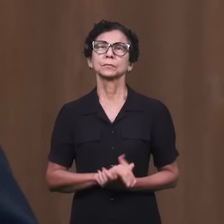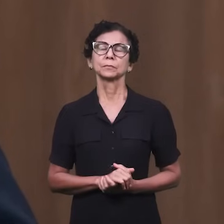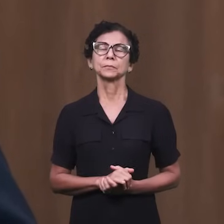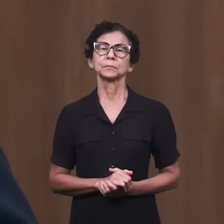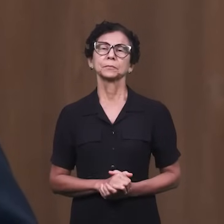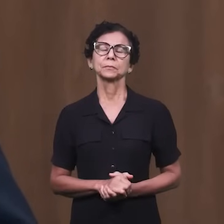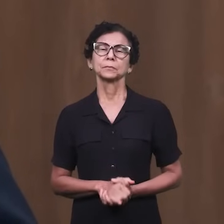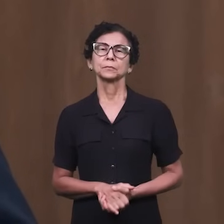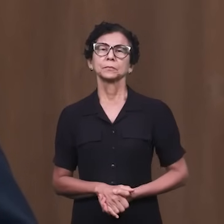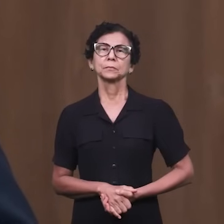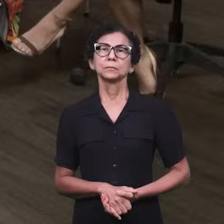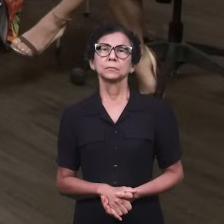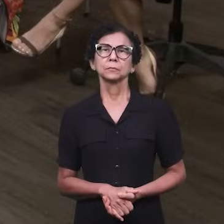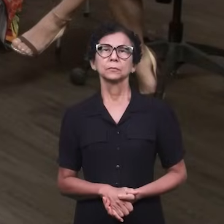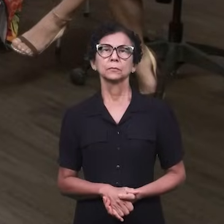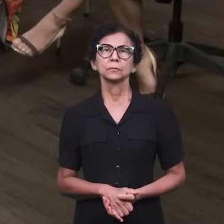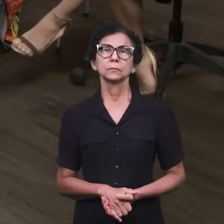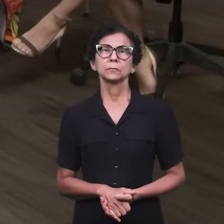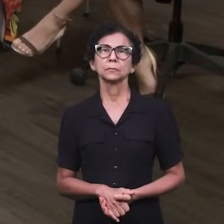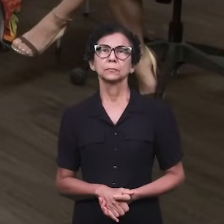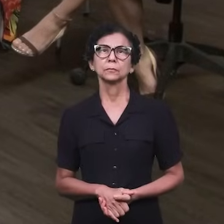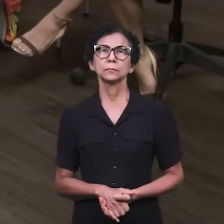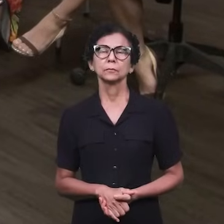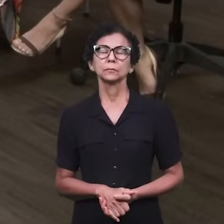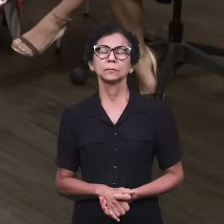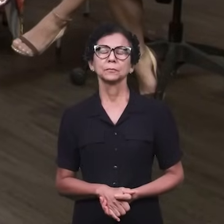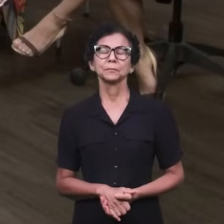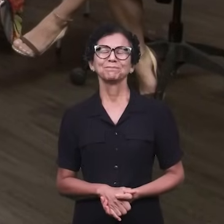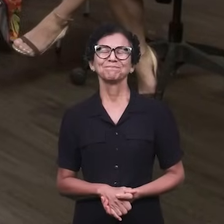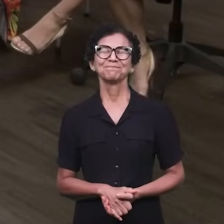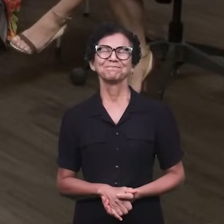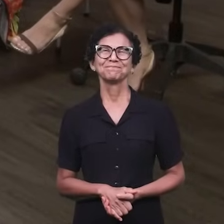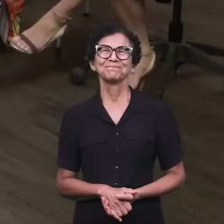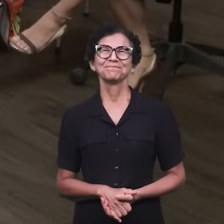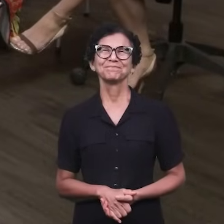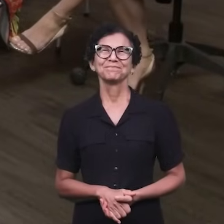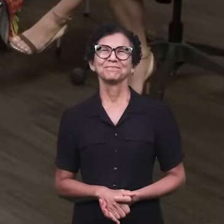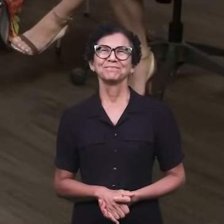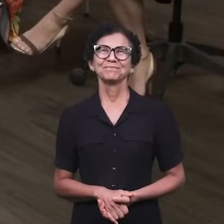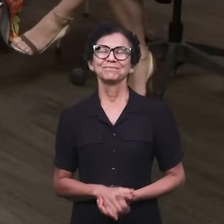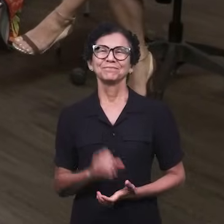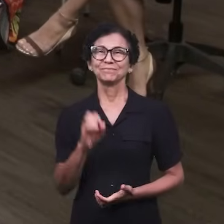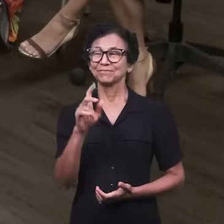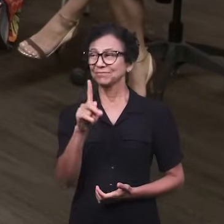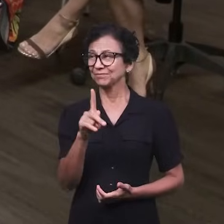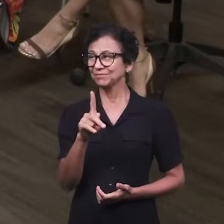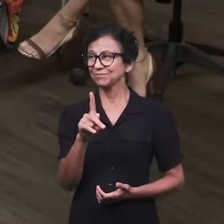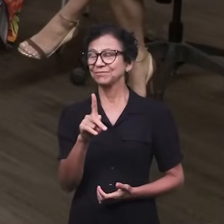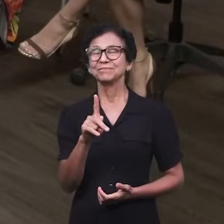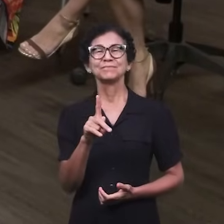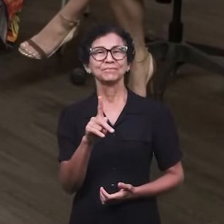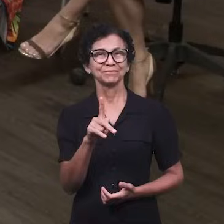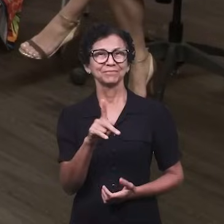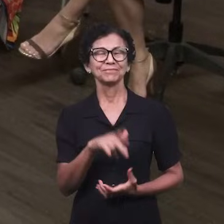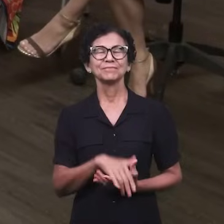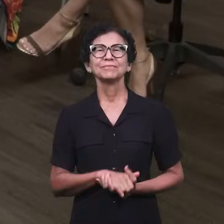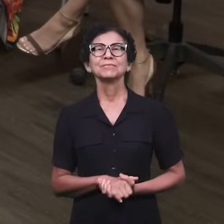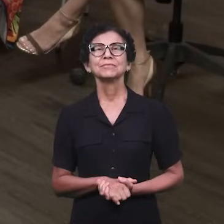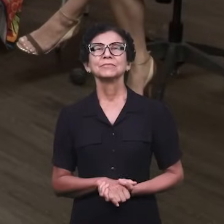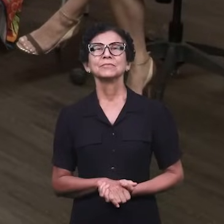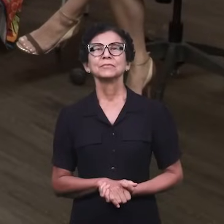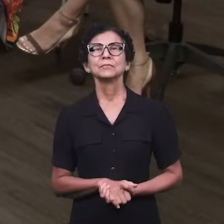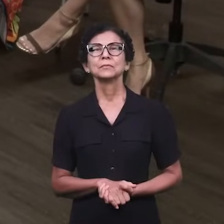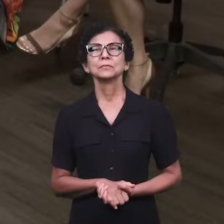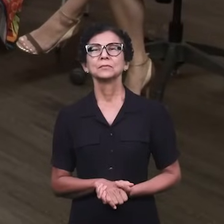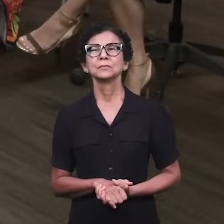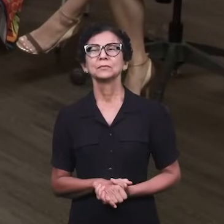consulta a palavra muito bem respondido respondido Amém Raísa agora é a hora que a gente vai